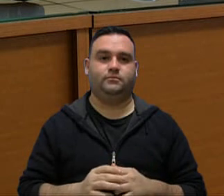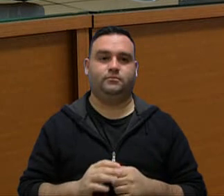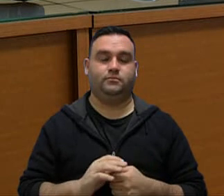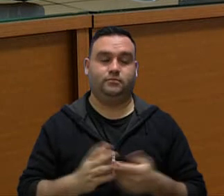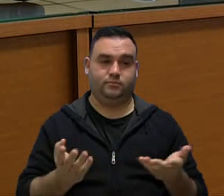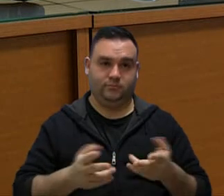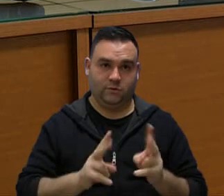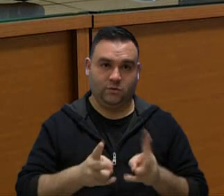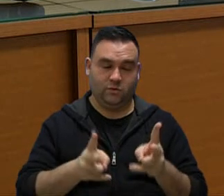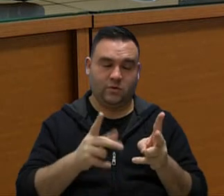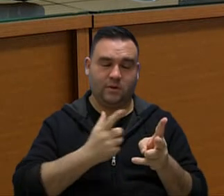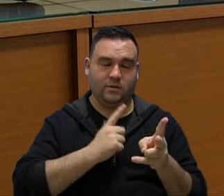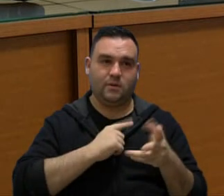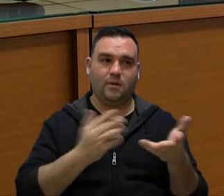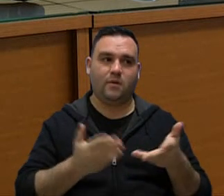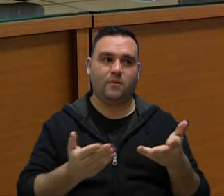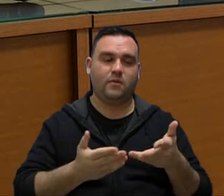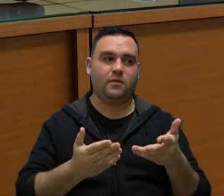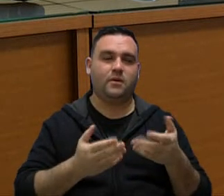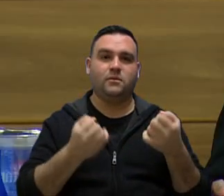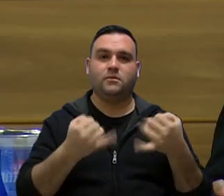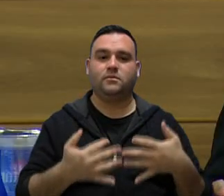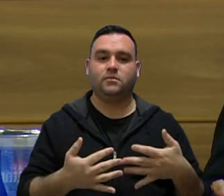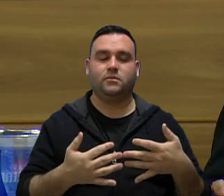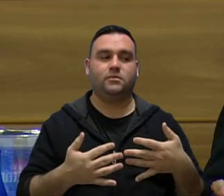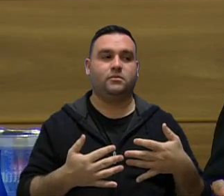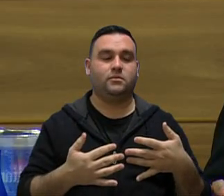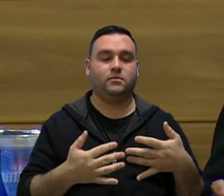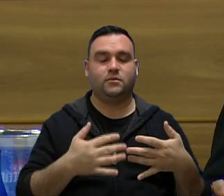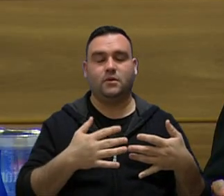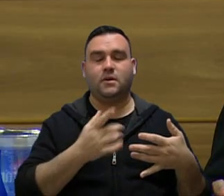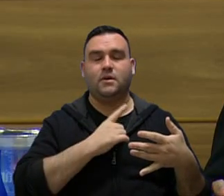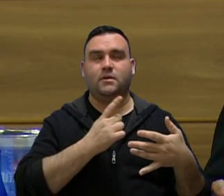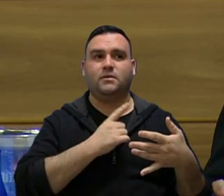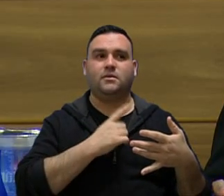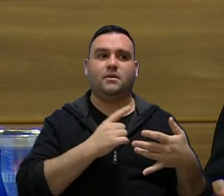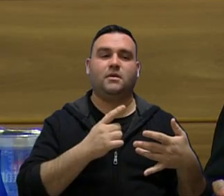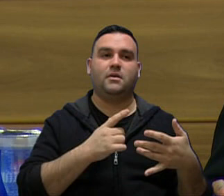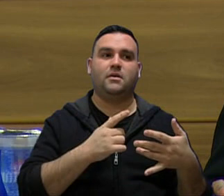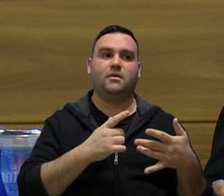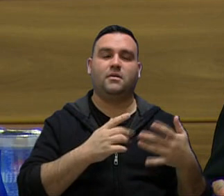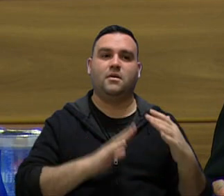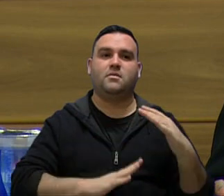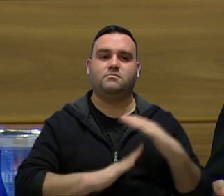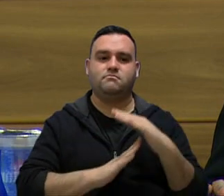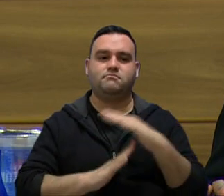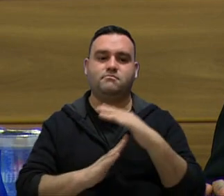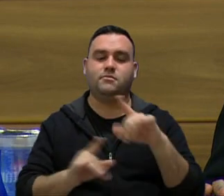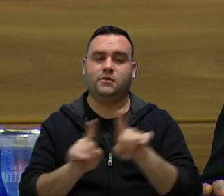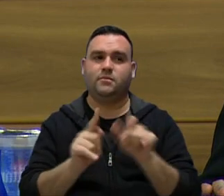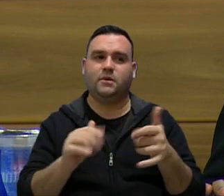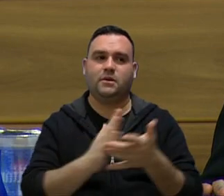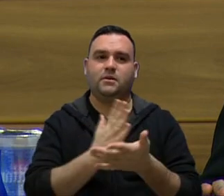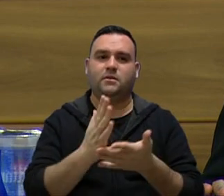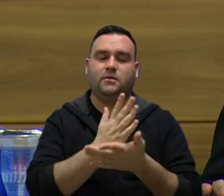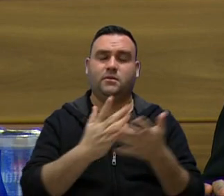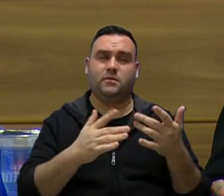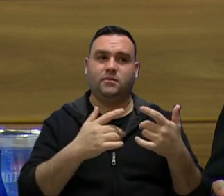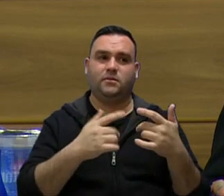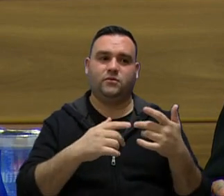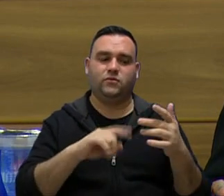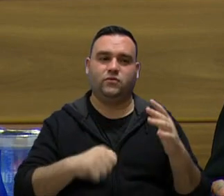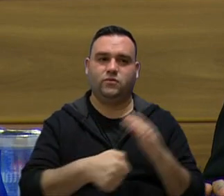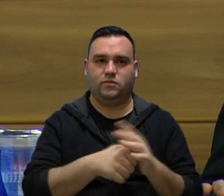tô falando crescimento aí temos nas questões dos riscos fiscais e os passivos contingentes é temos as demandas